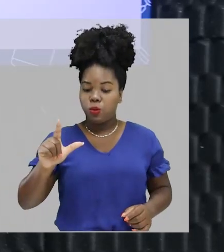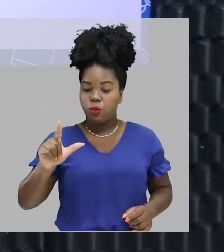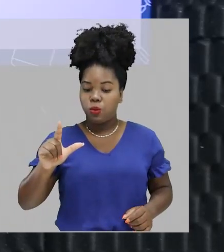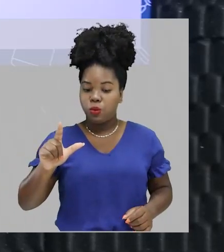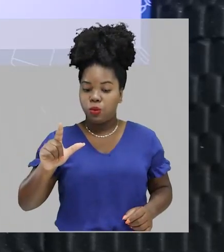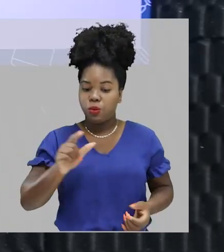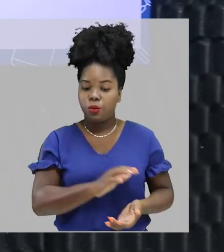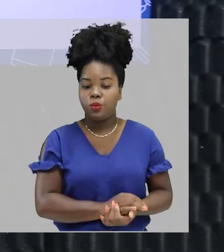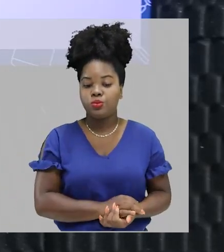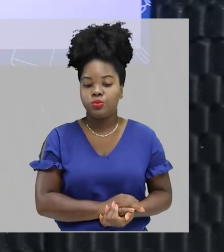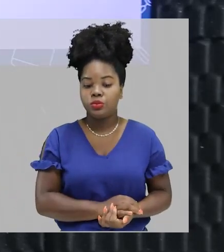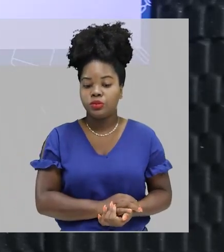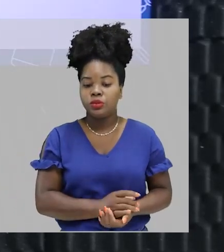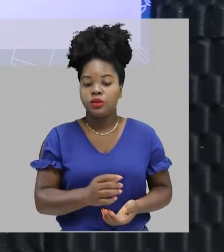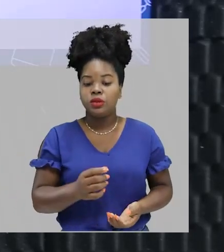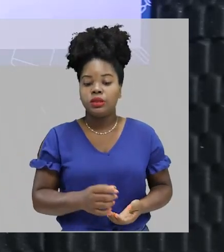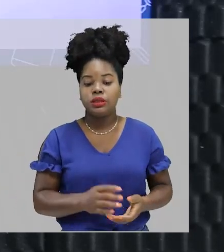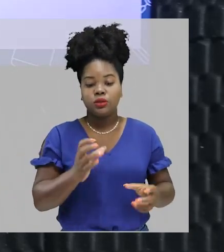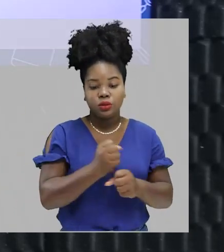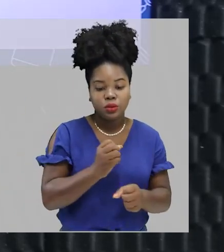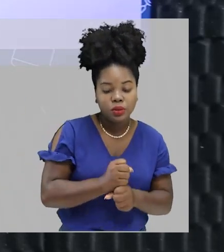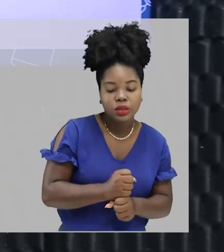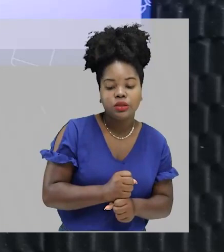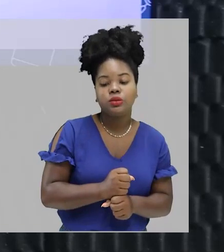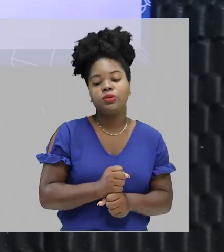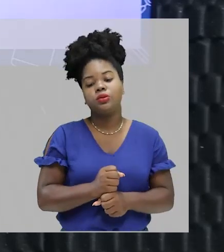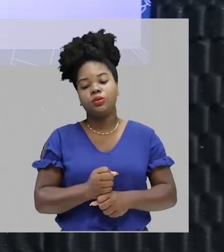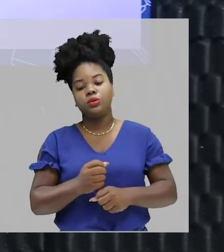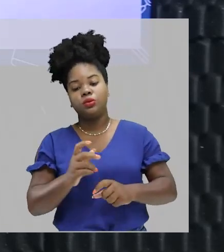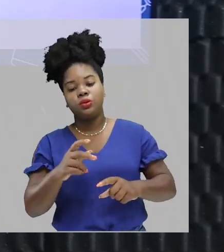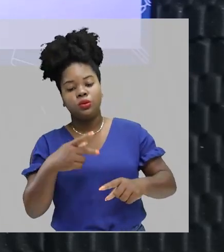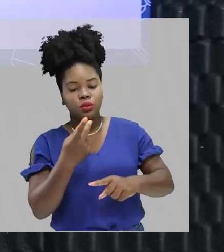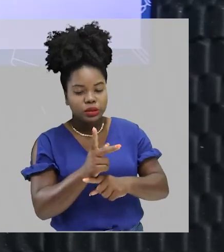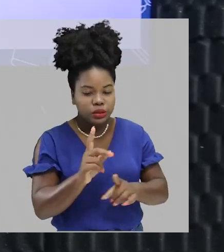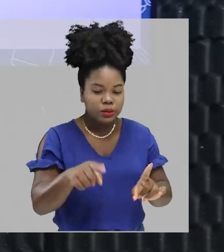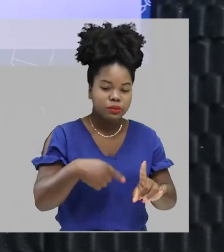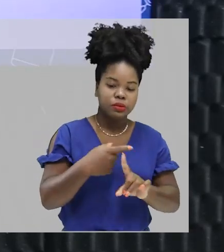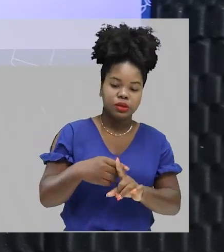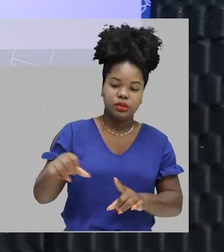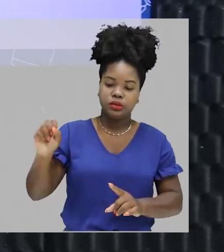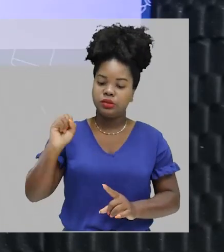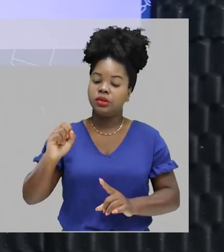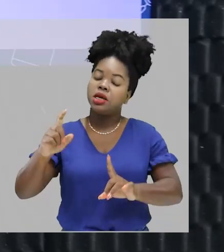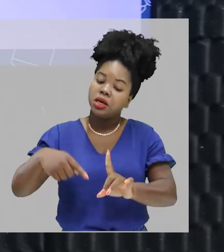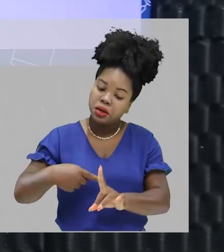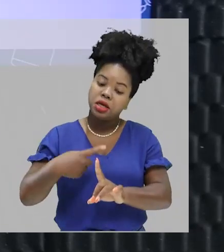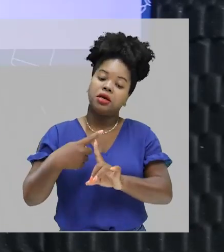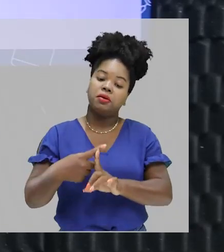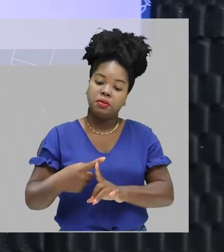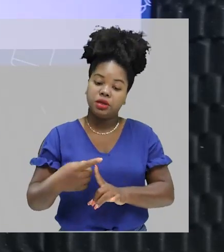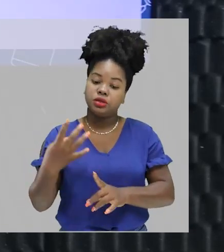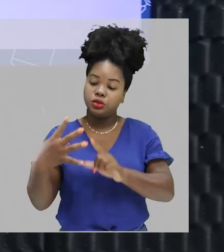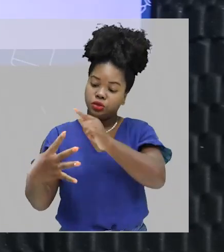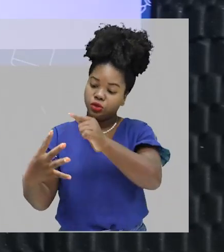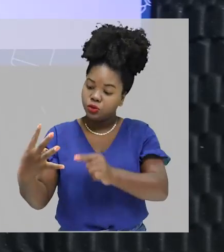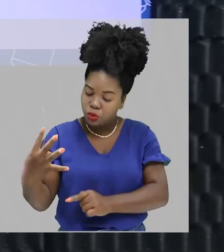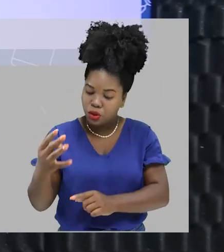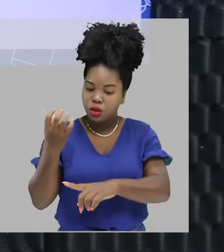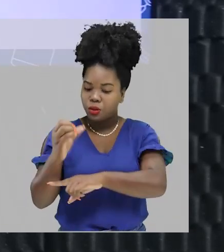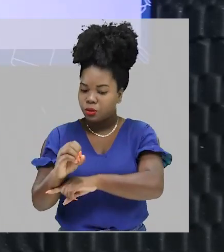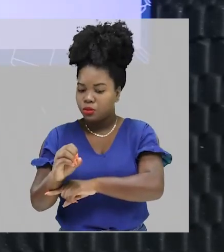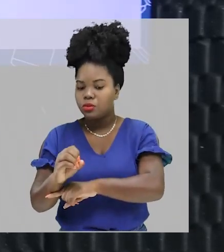O ácido sulfúrico, somando os hidrogênios com o enxofre, mais os 4 oxigênios, vai